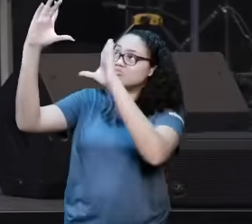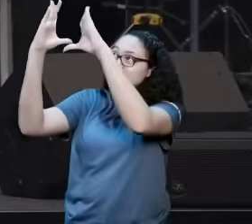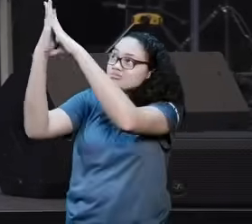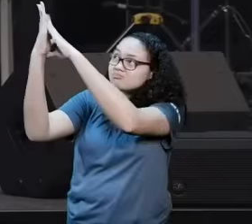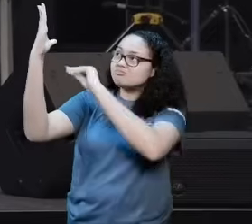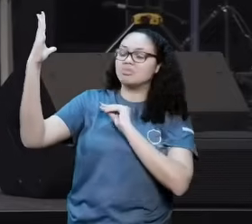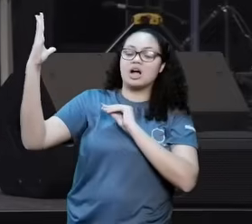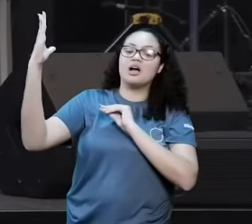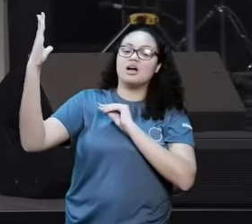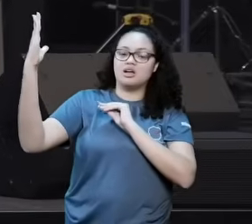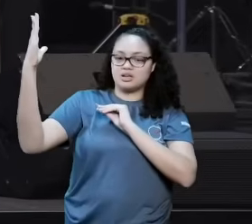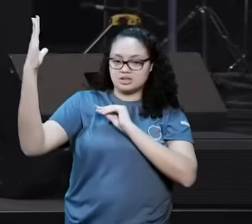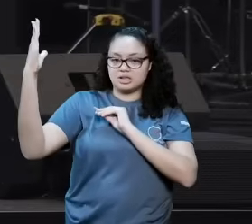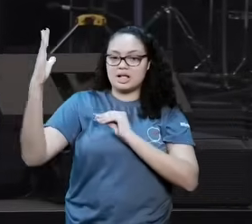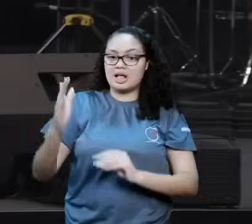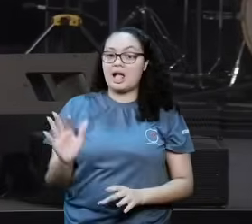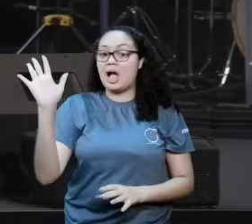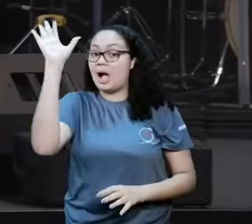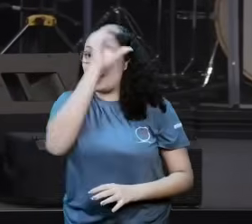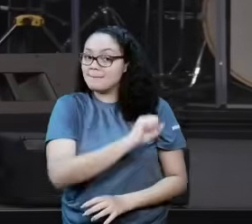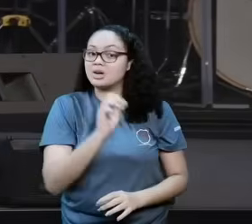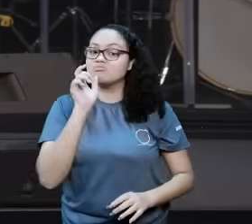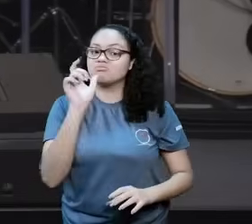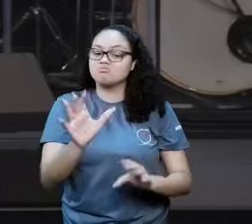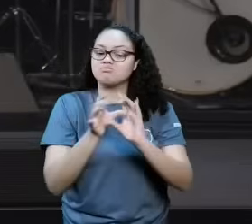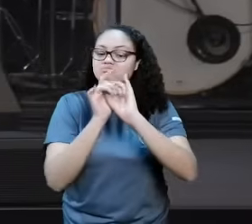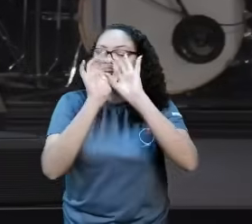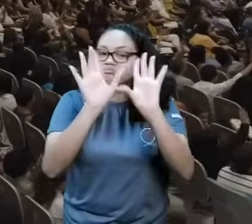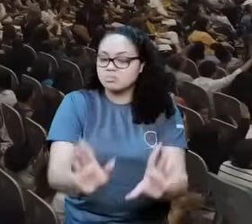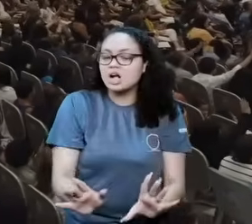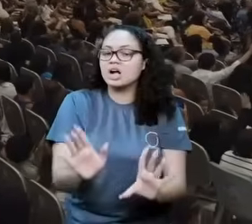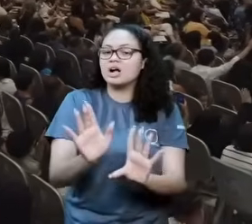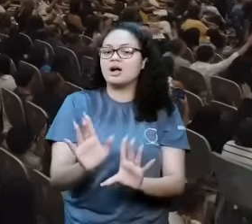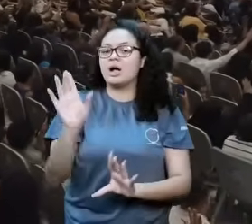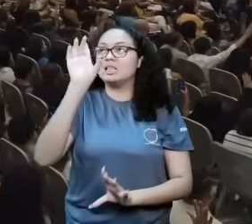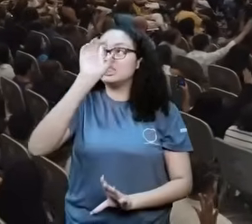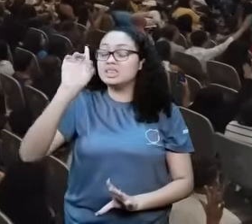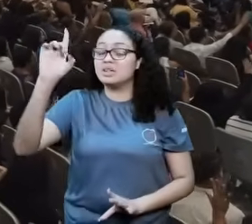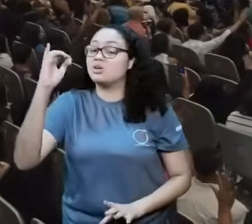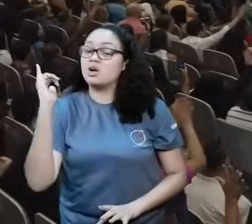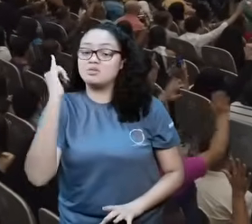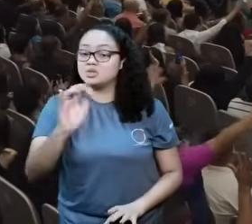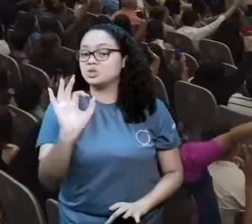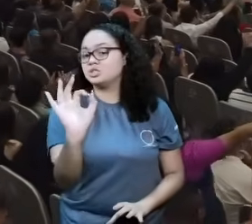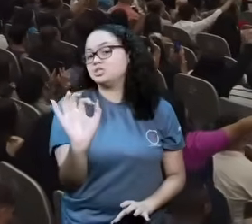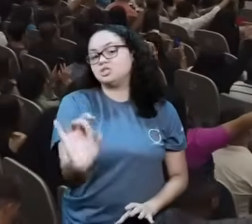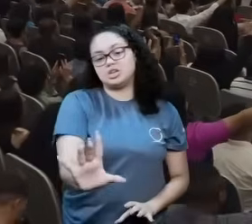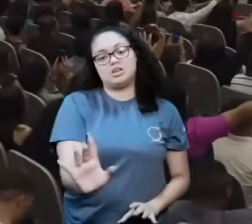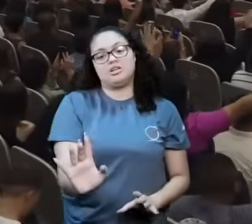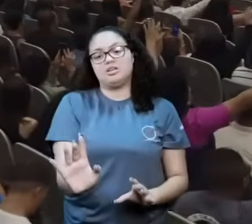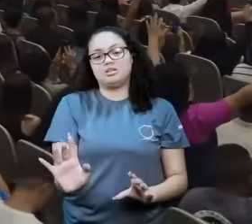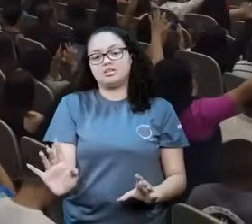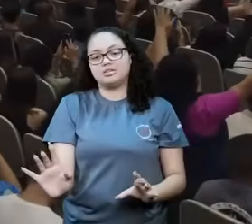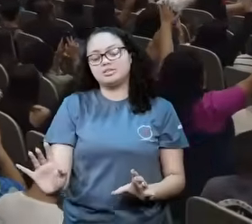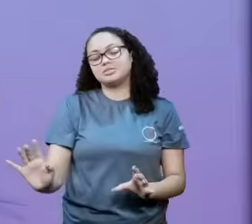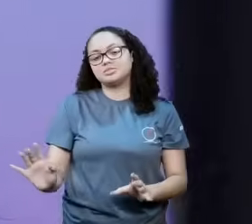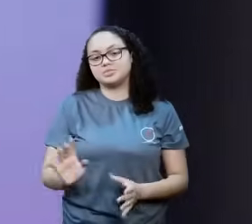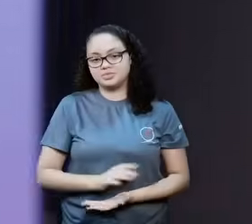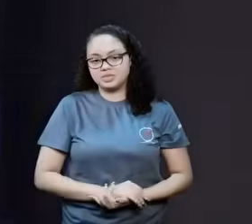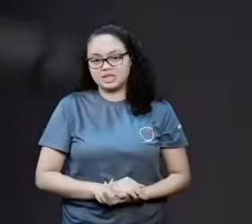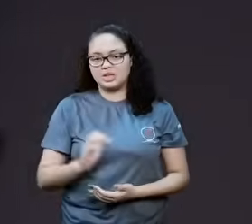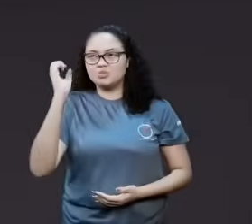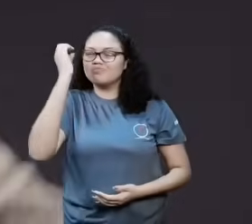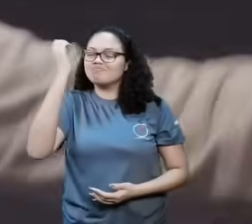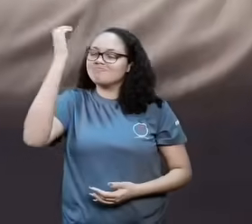disse. Aprende a liberar a palavra. Aprende a falar o que Deus já disse. Aprende a... Meu Deus, estou sentindo uma graça de Deus tão grande